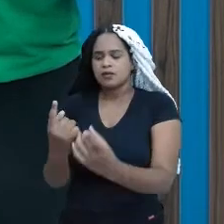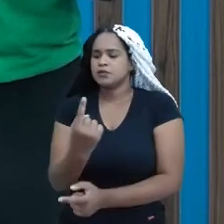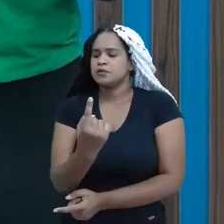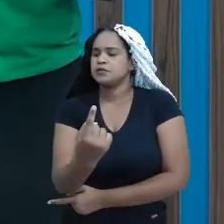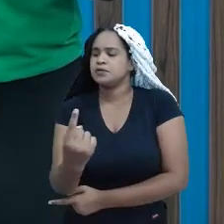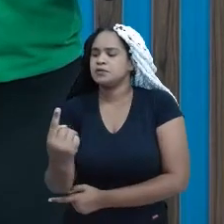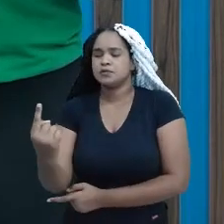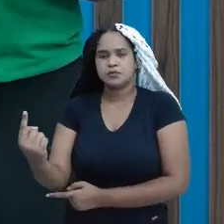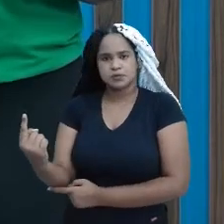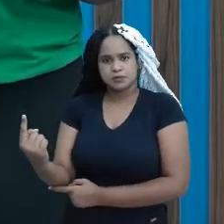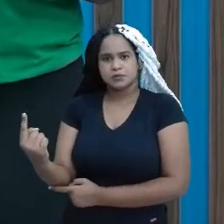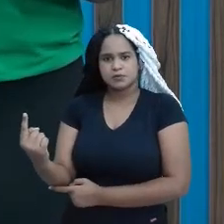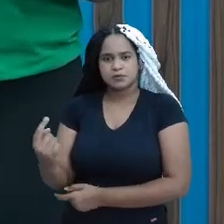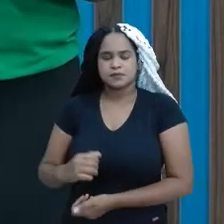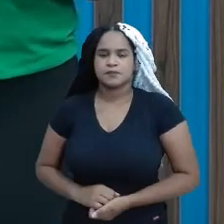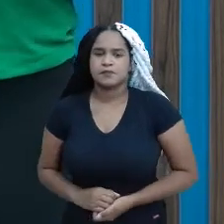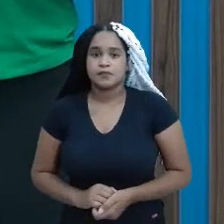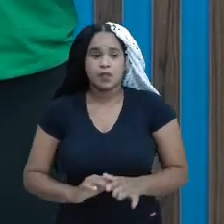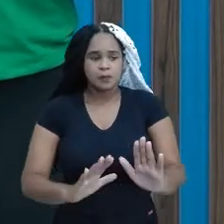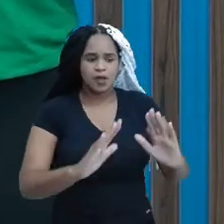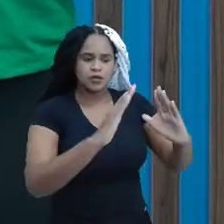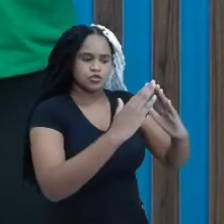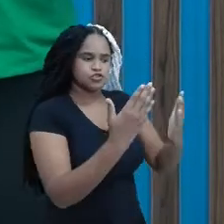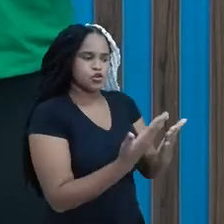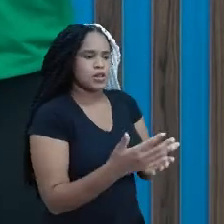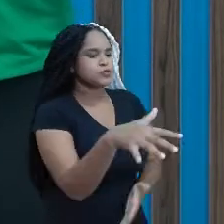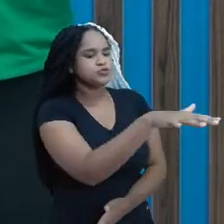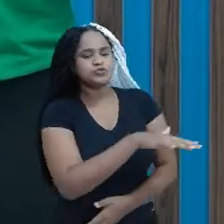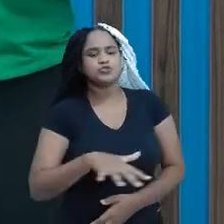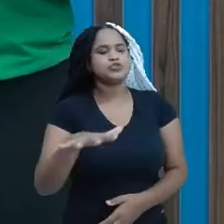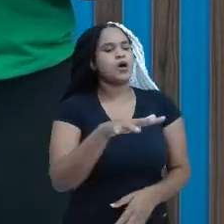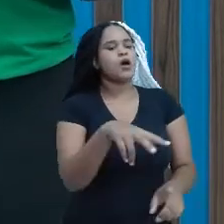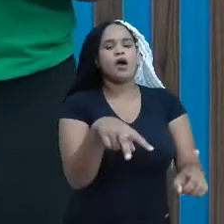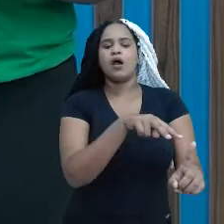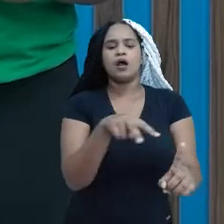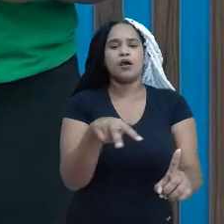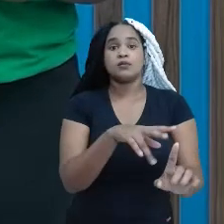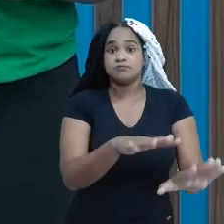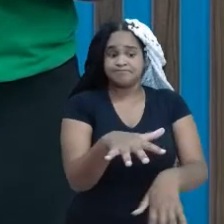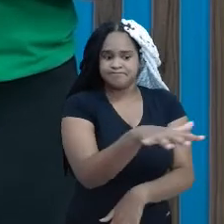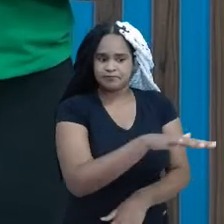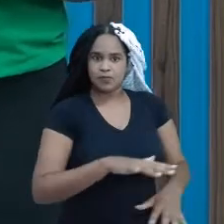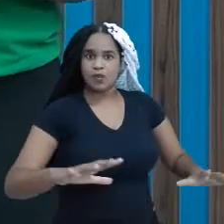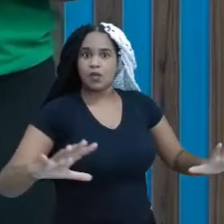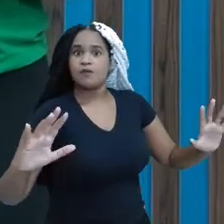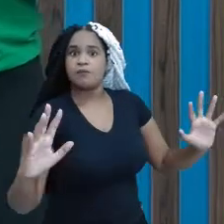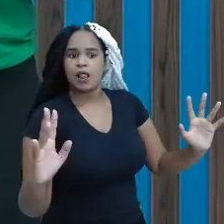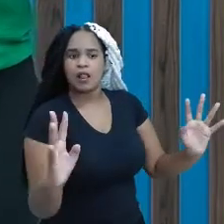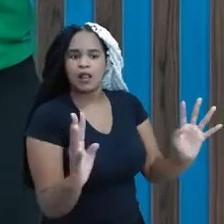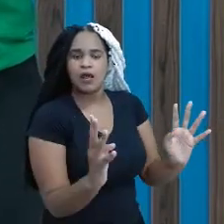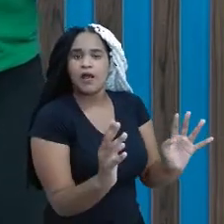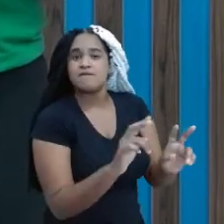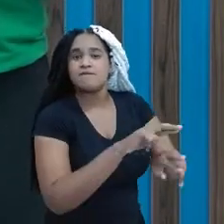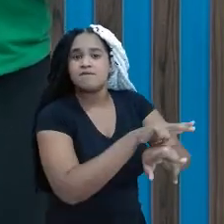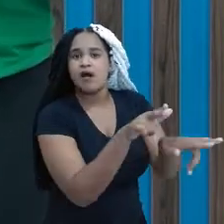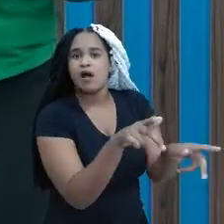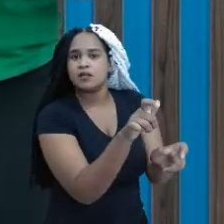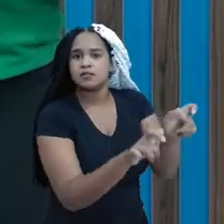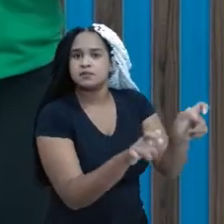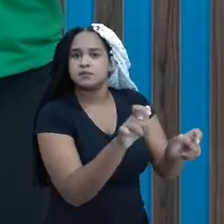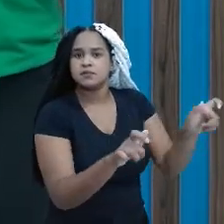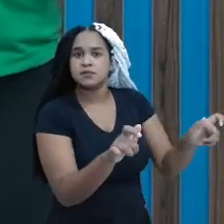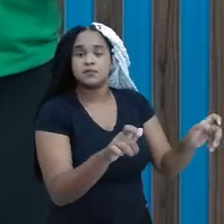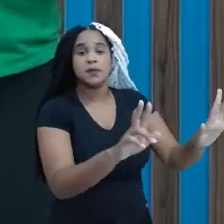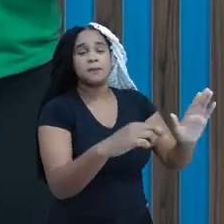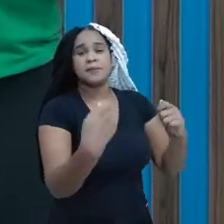a escola como coletivo. Então, nesse coletivo existem regras, e regras que precisam ser